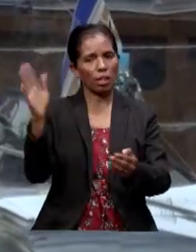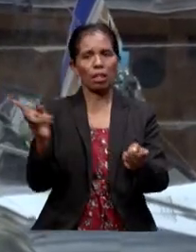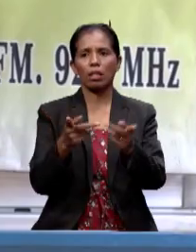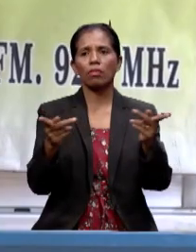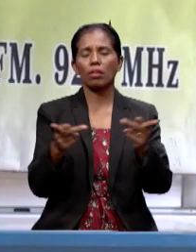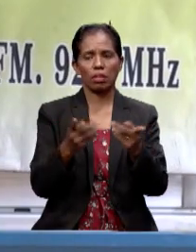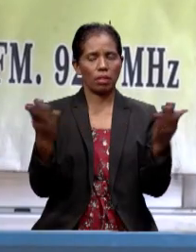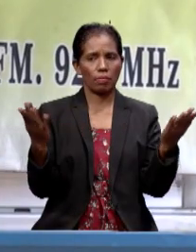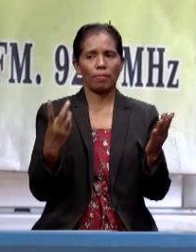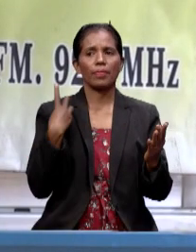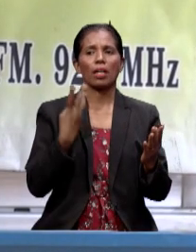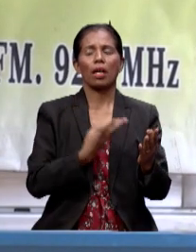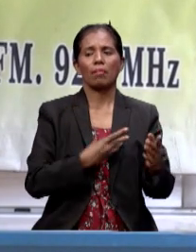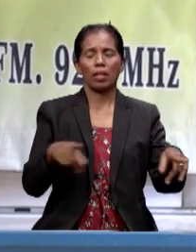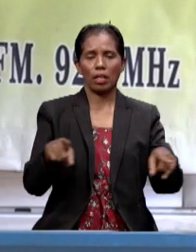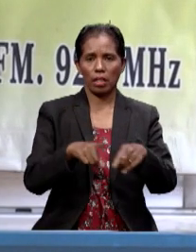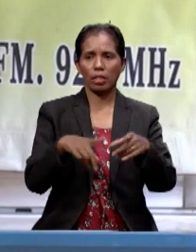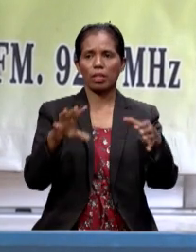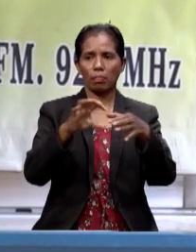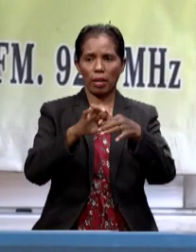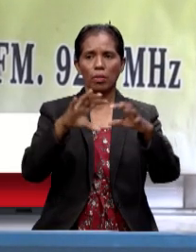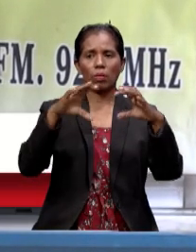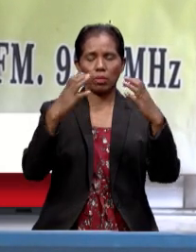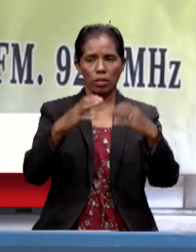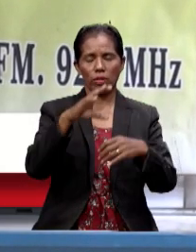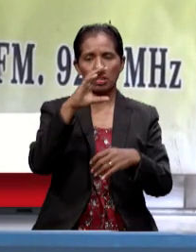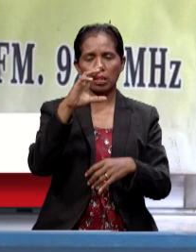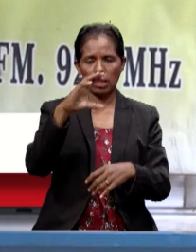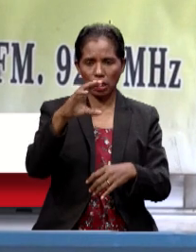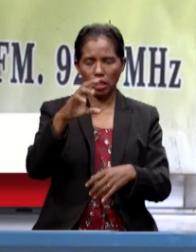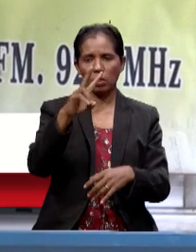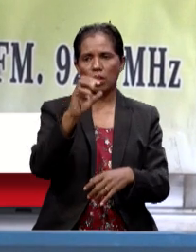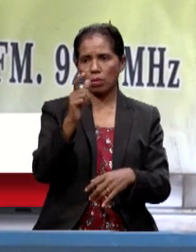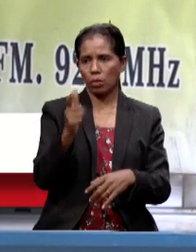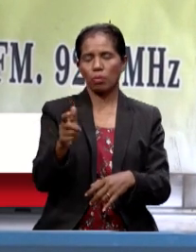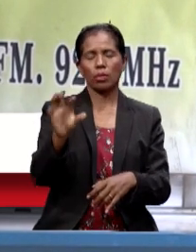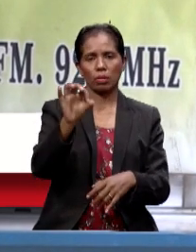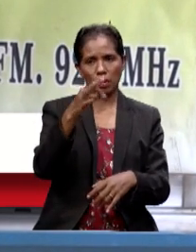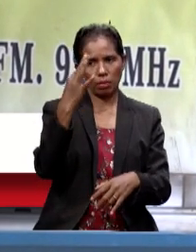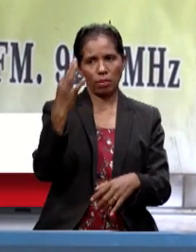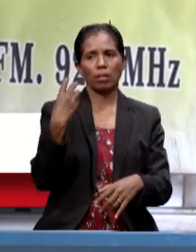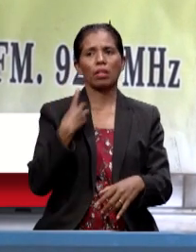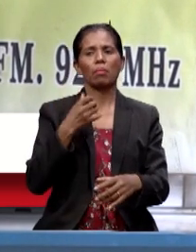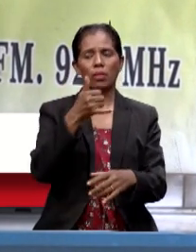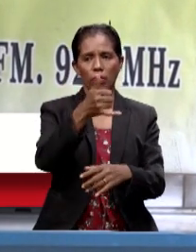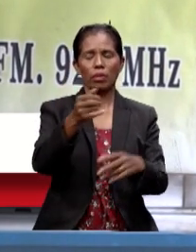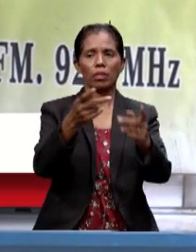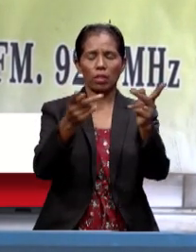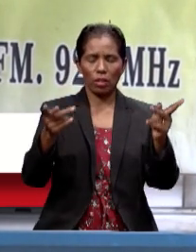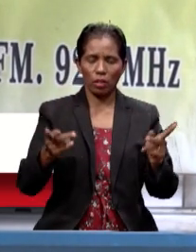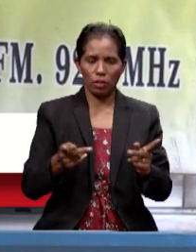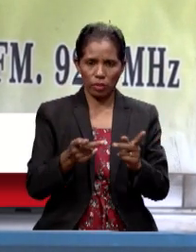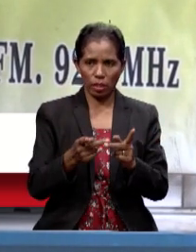Ami nesang membro Comissão C ia 2019 ami batou do ni ia fatin instalação Figueira da